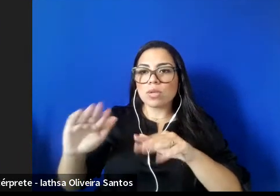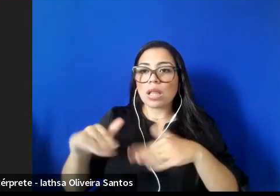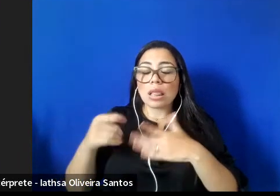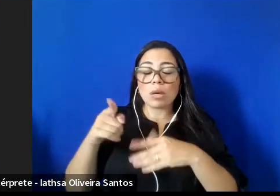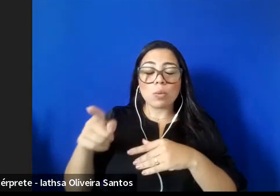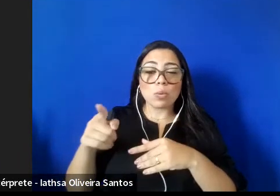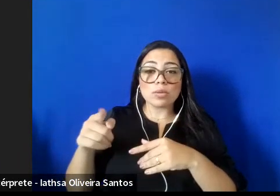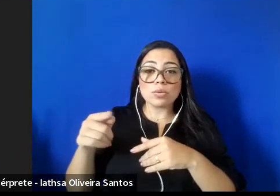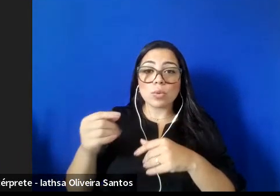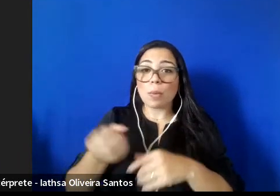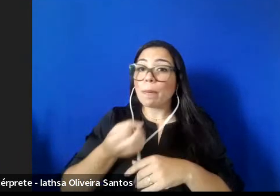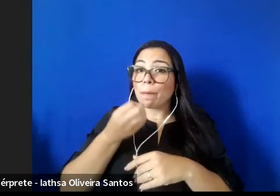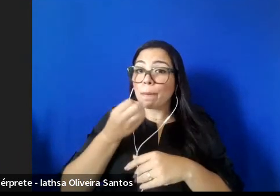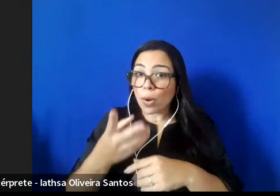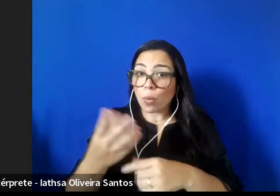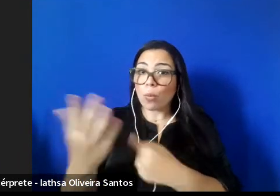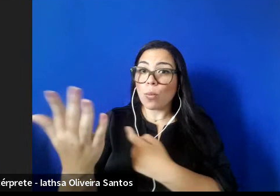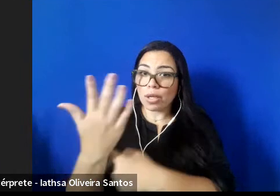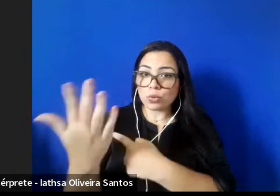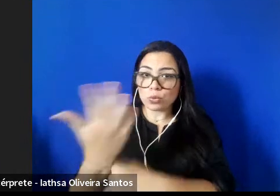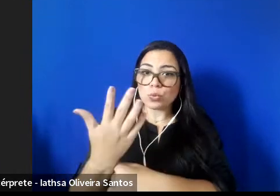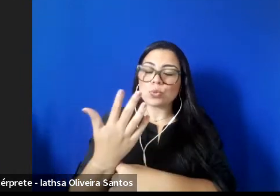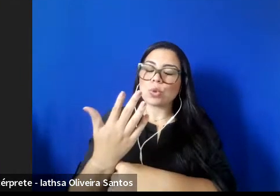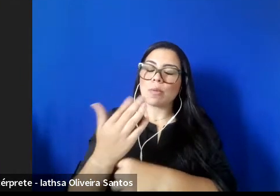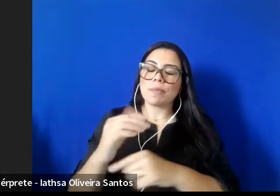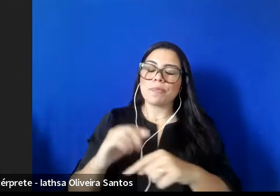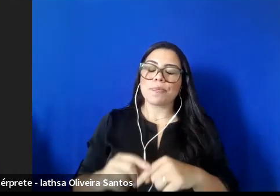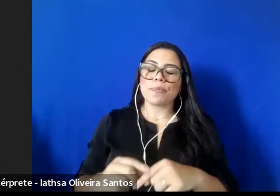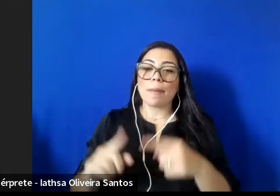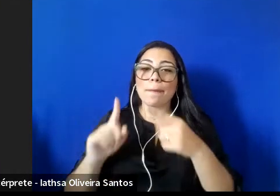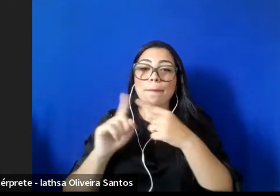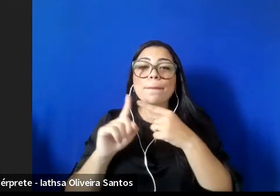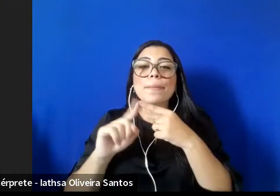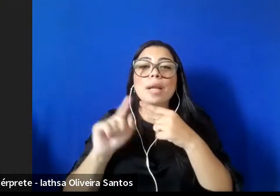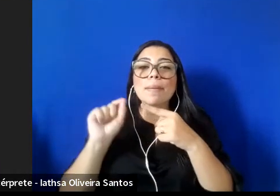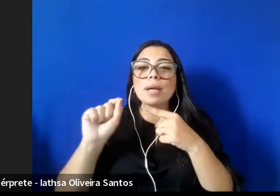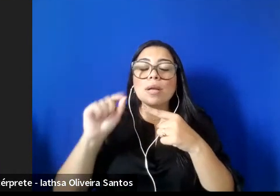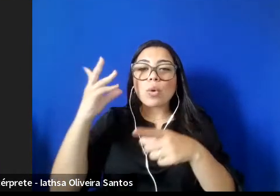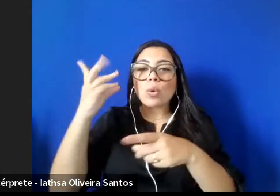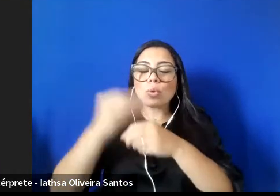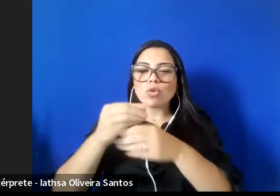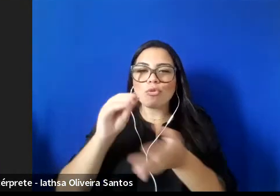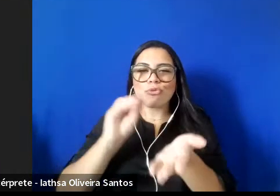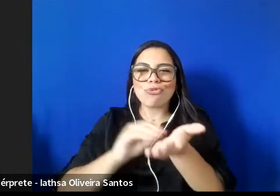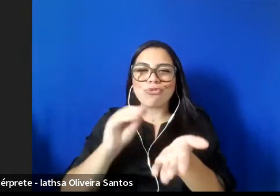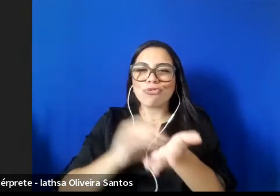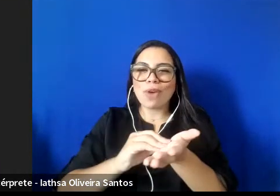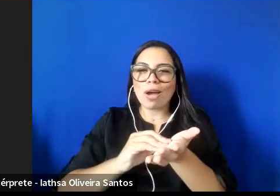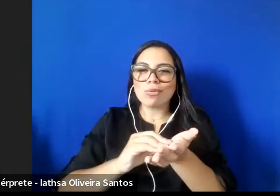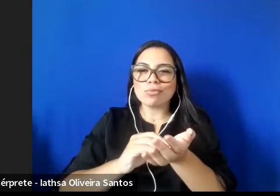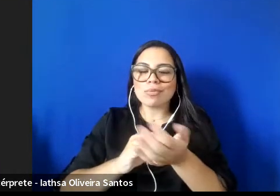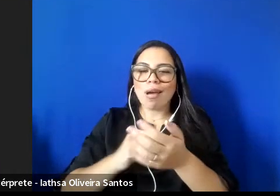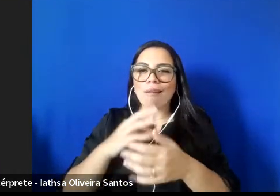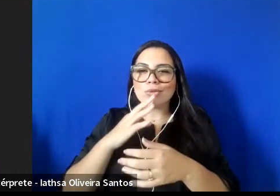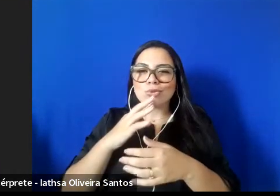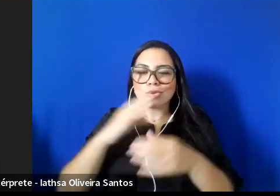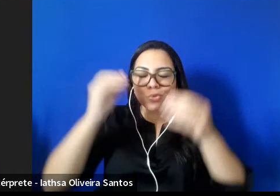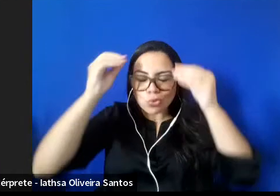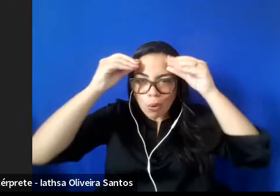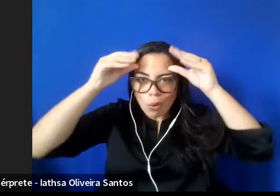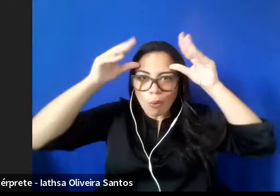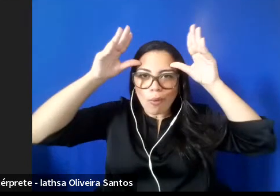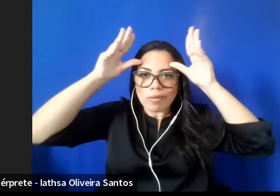bastante subsídio para a gente. A primeira conclusão que a gente chega é a falta de conhecimento. O juiz não tem